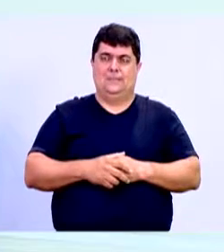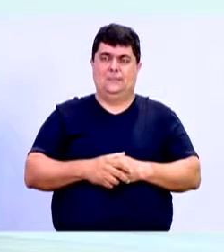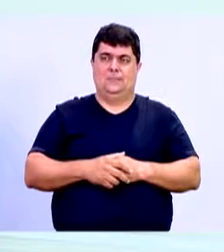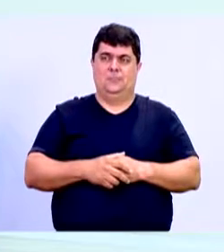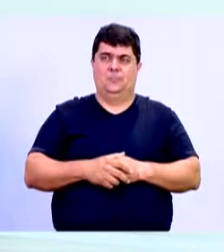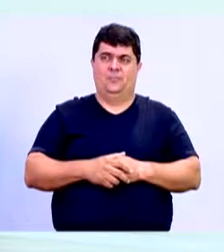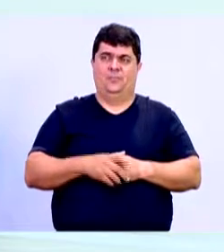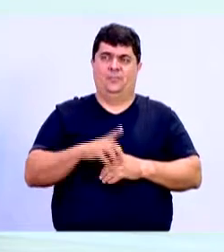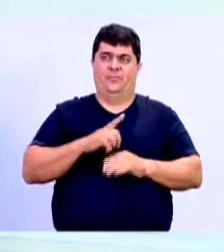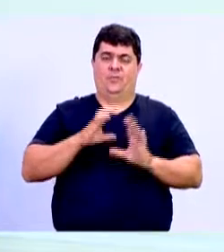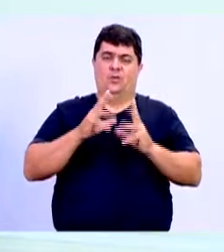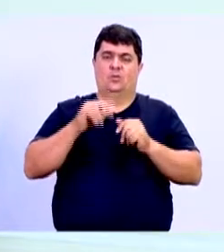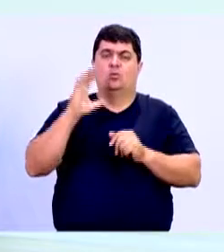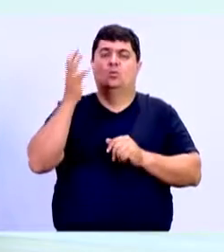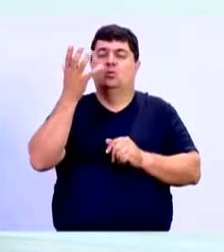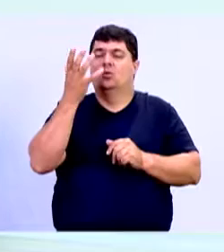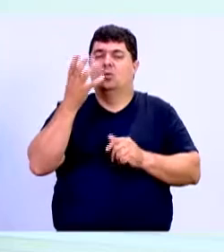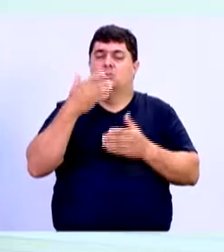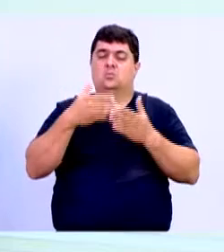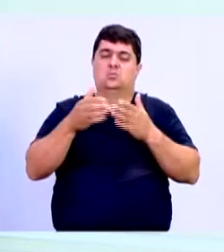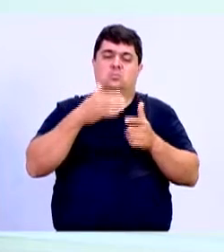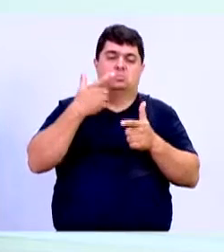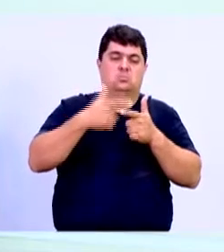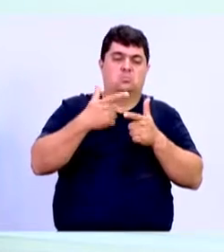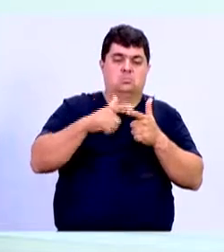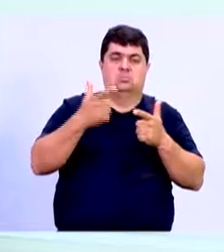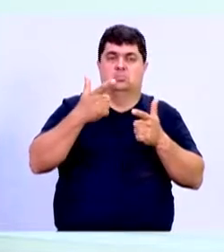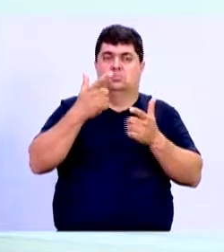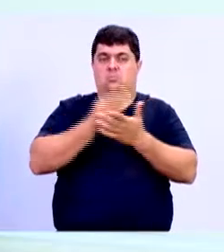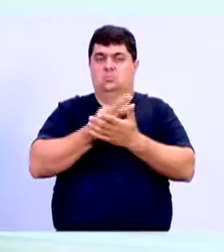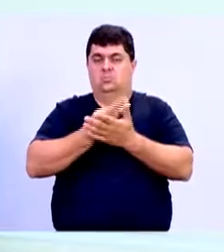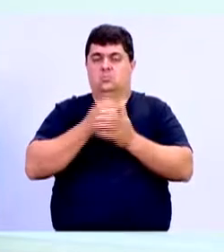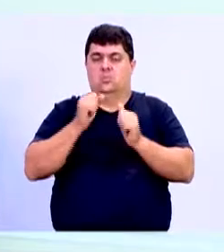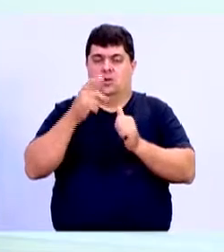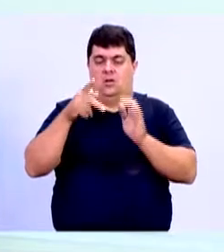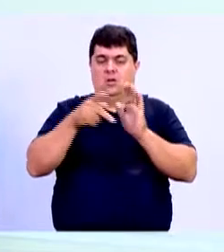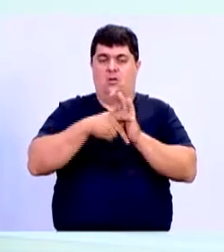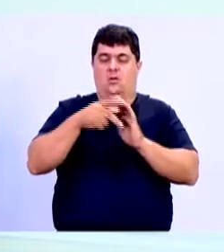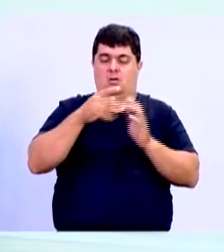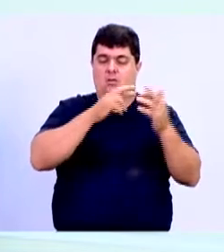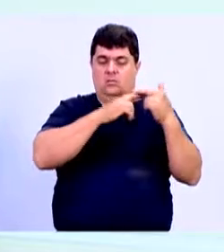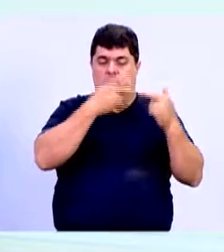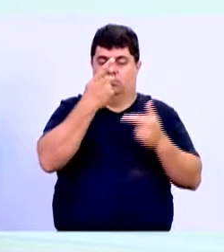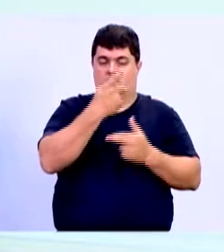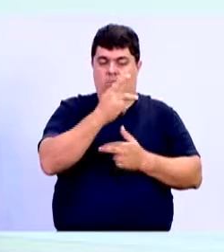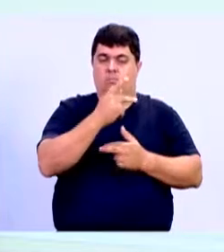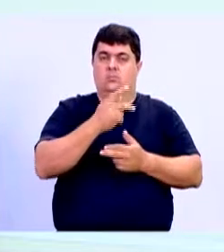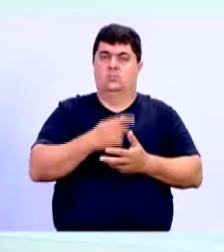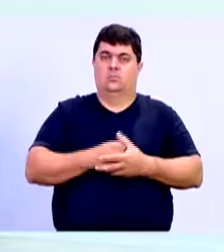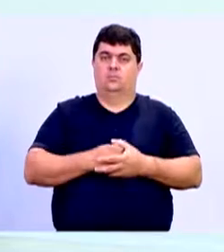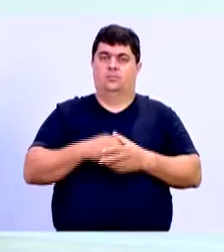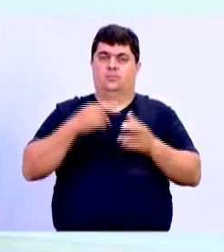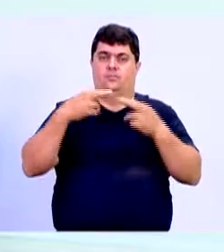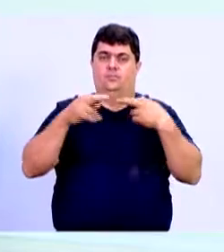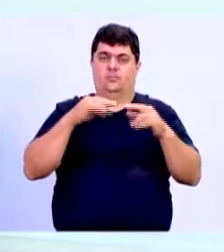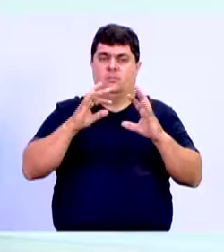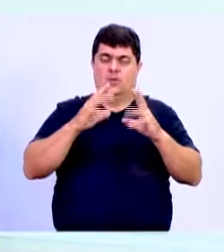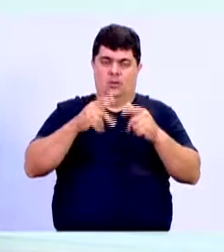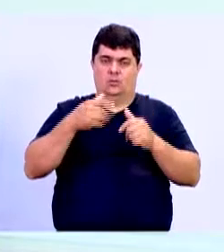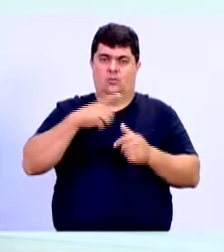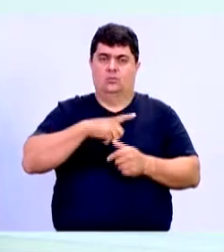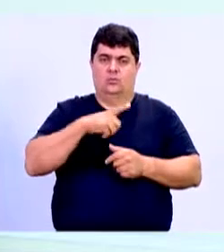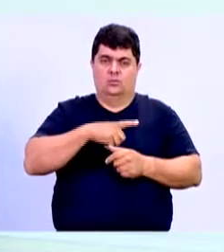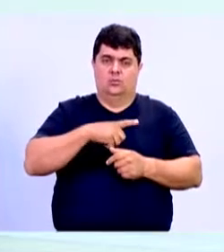ação que porventura ocorra com o seu usuário. Né? Hoje a nossa rede é toda certificada, então